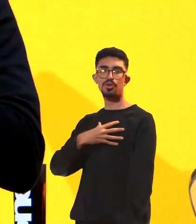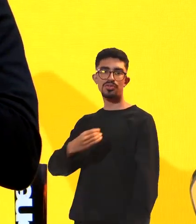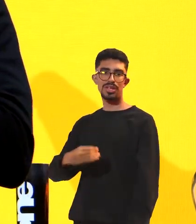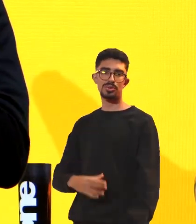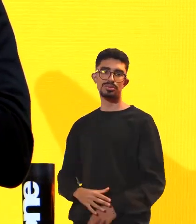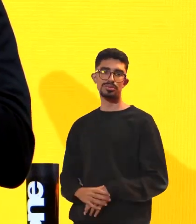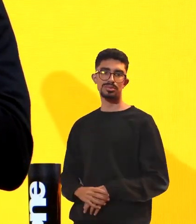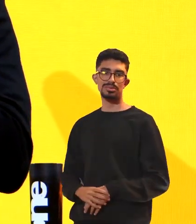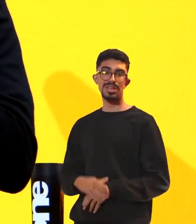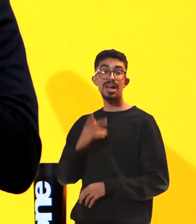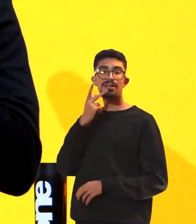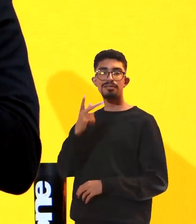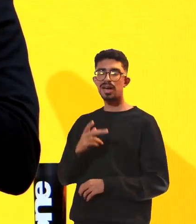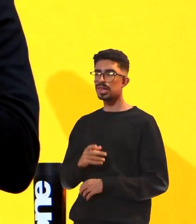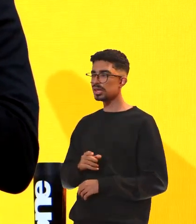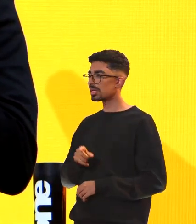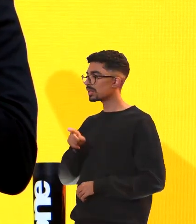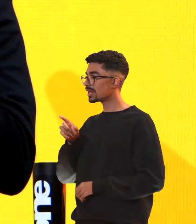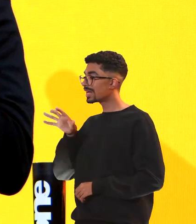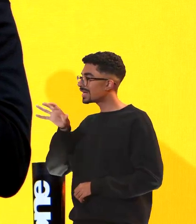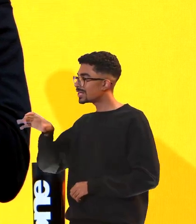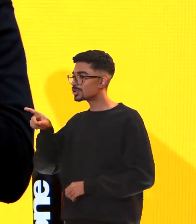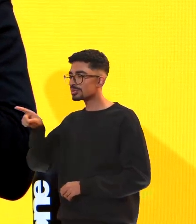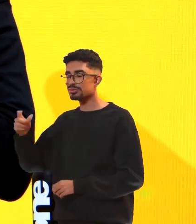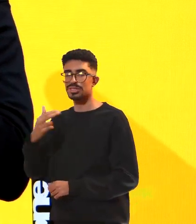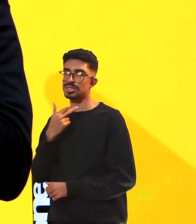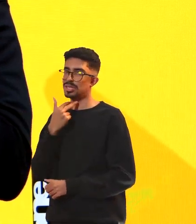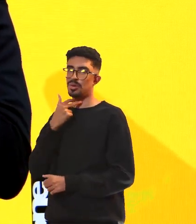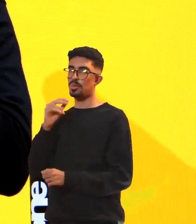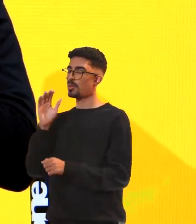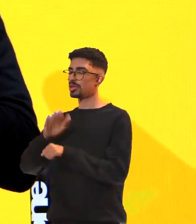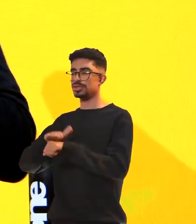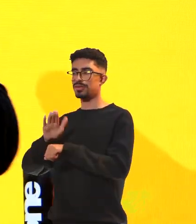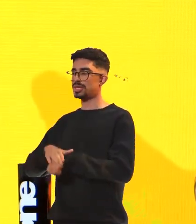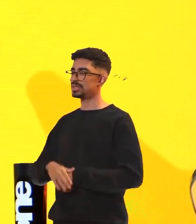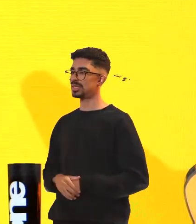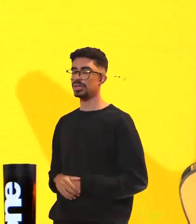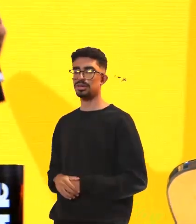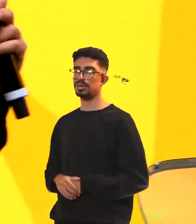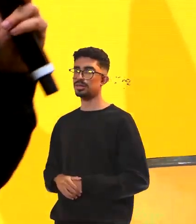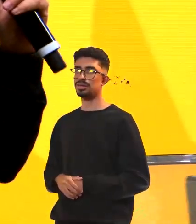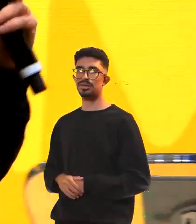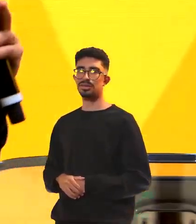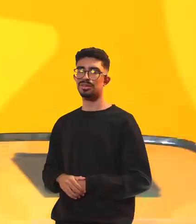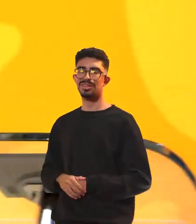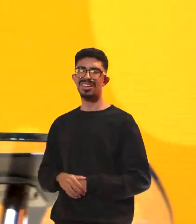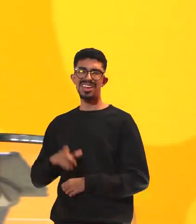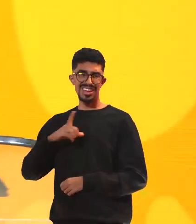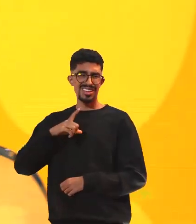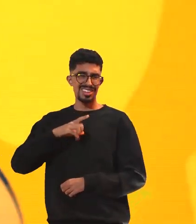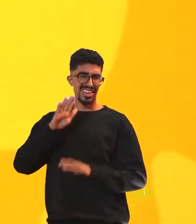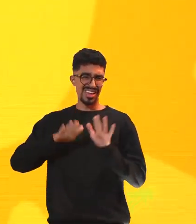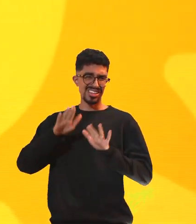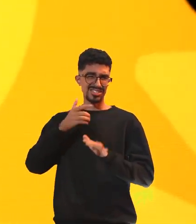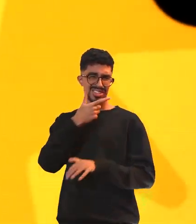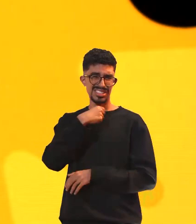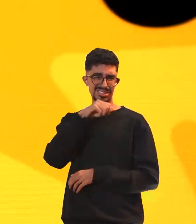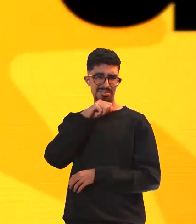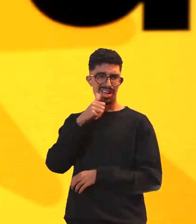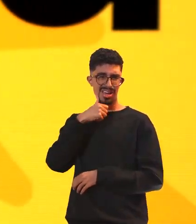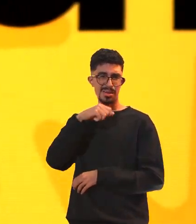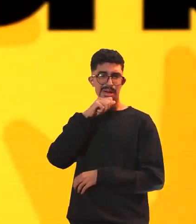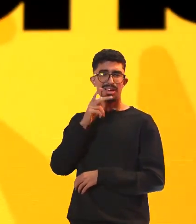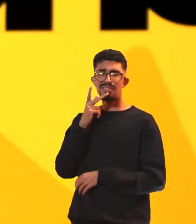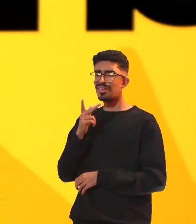O evangelho não é uma mensagem de que nós somos pecadores e precisamos de salvação? Se você diz: não, tudo bem, o que você escolhe? Você quer aqui? Aqui?